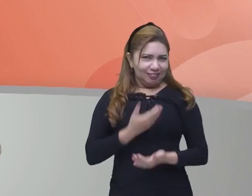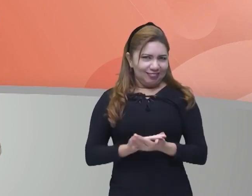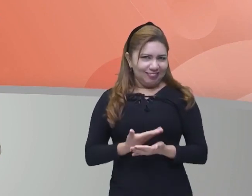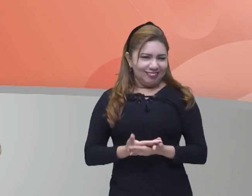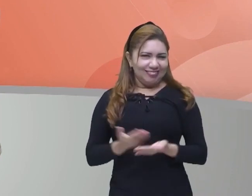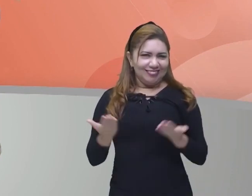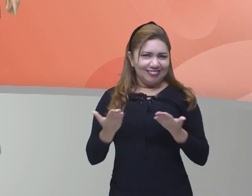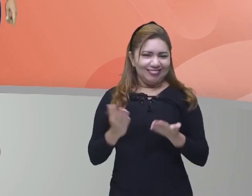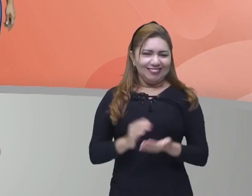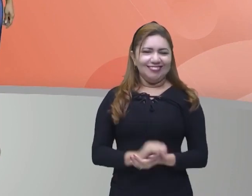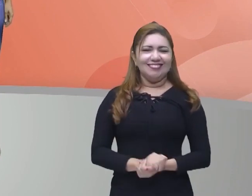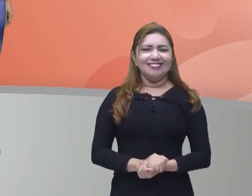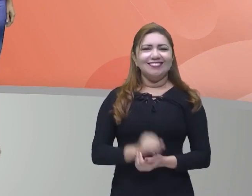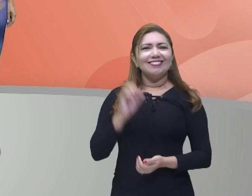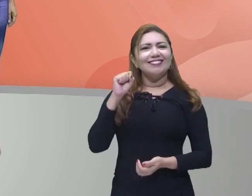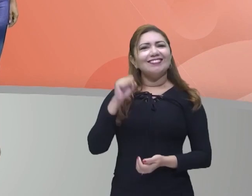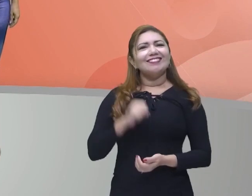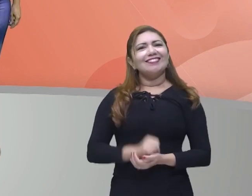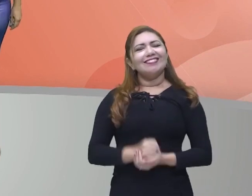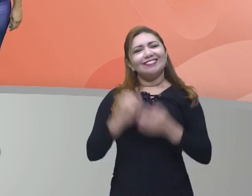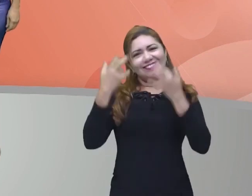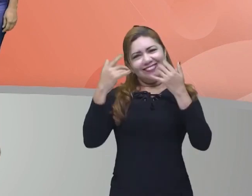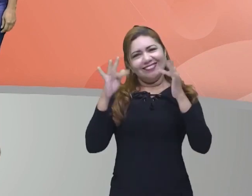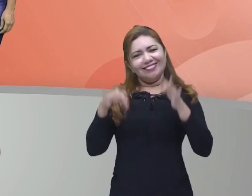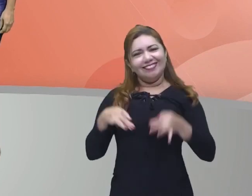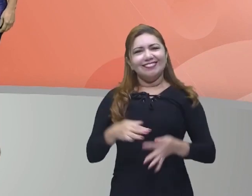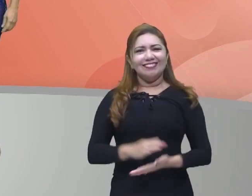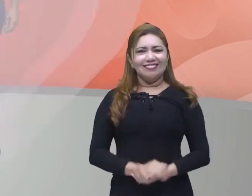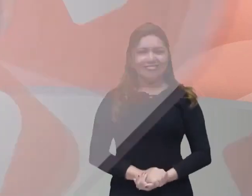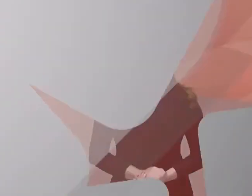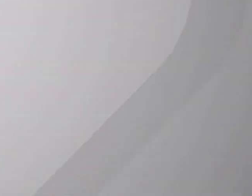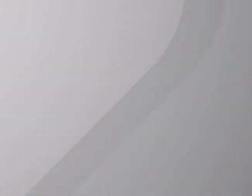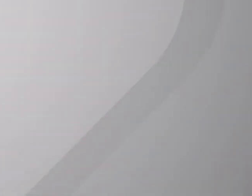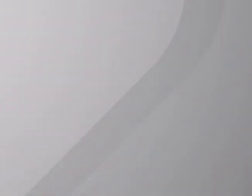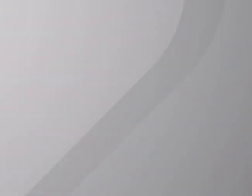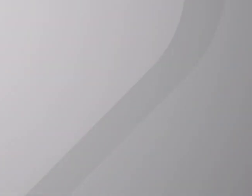hoje? Sim? Então vamos às nossas considerações finais.